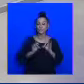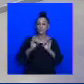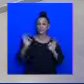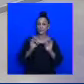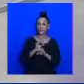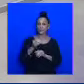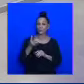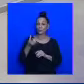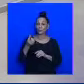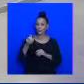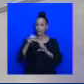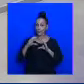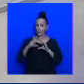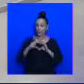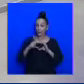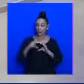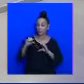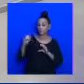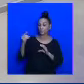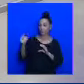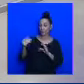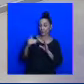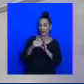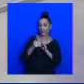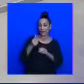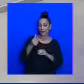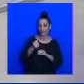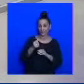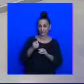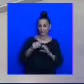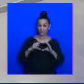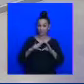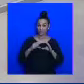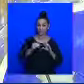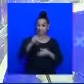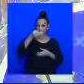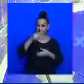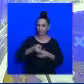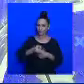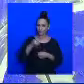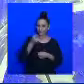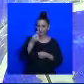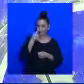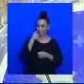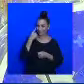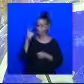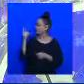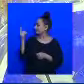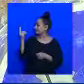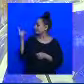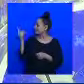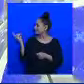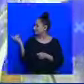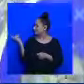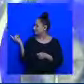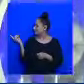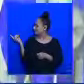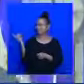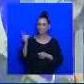número 2 está carregado com bolas de 1 a 6. As bolas estão posicionadas.